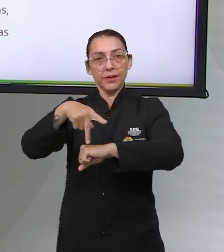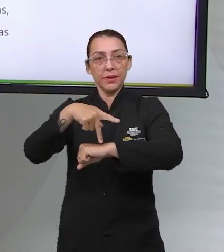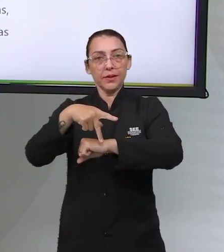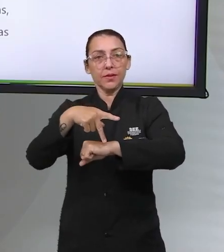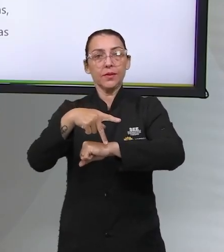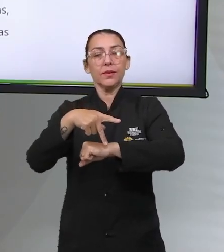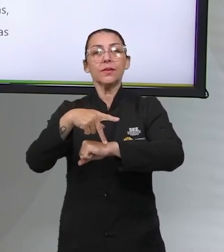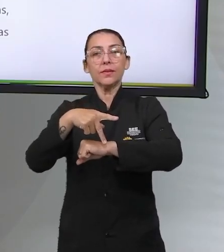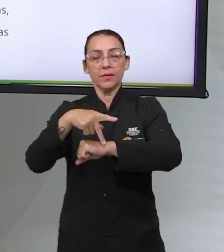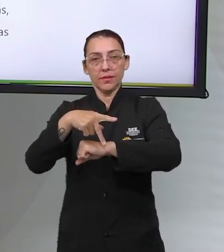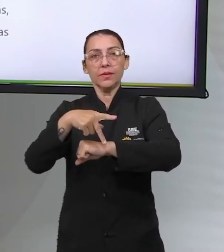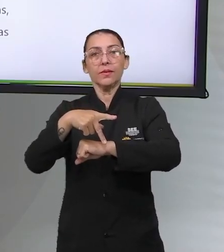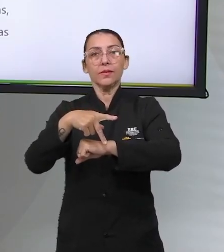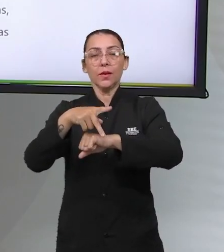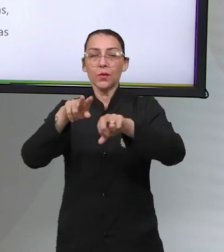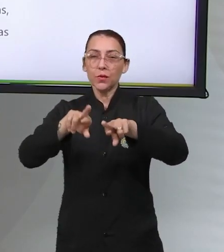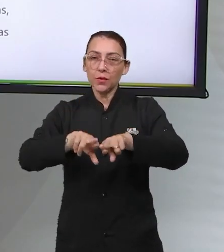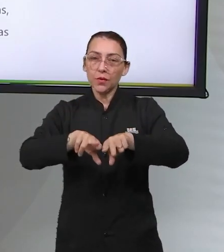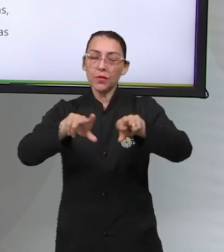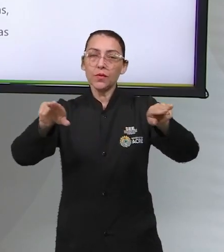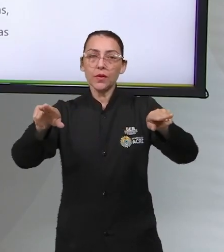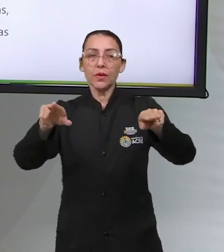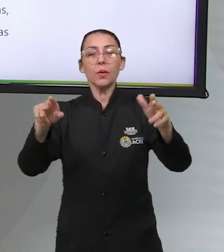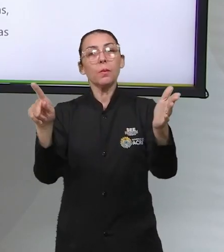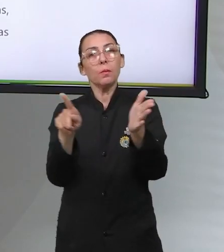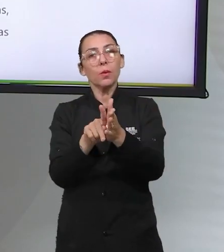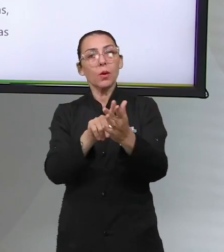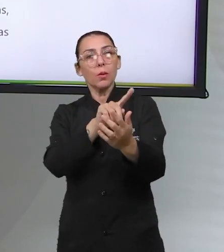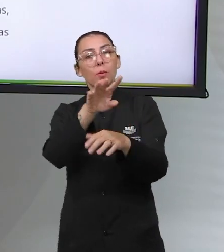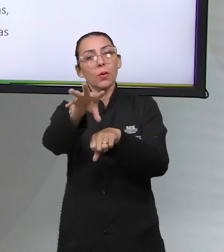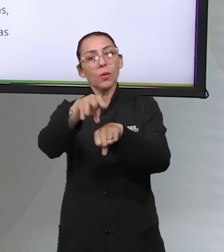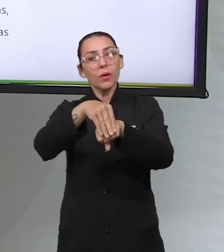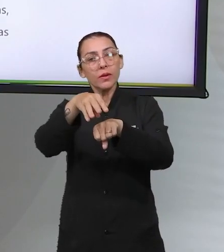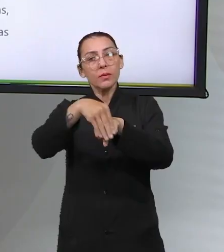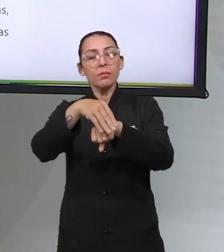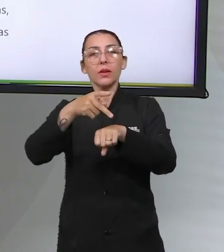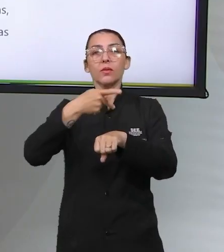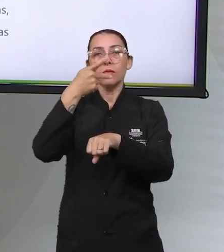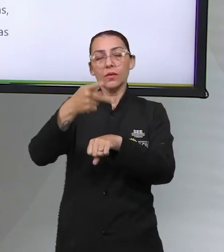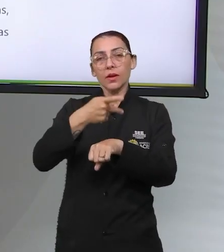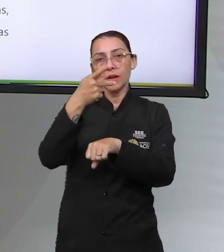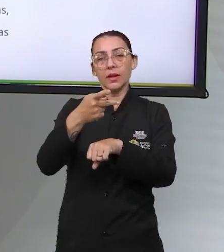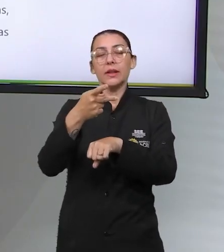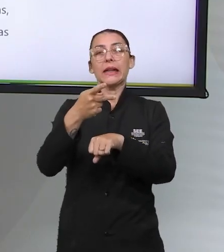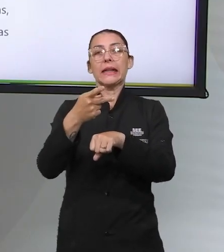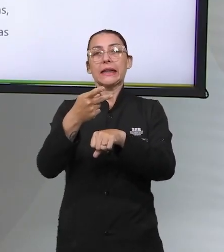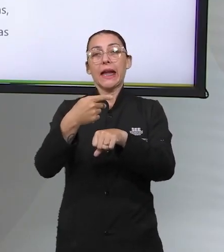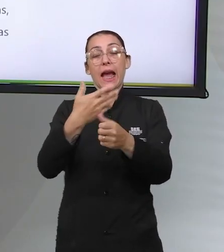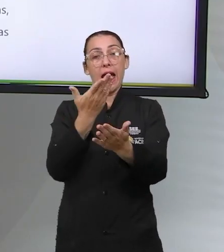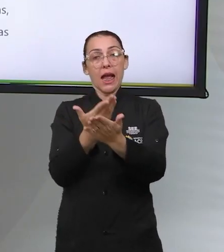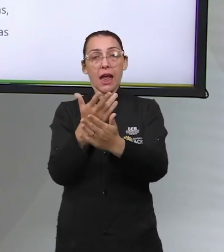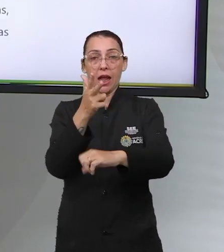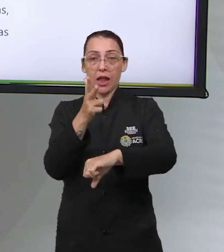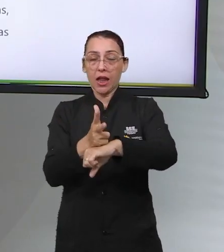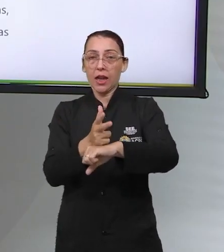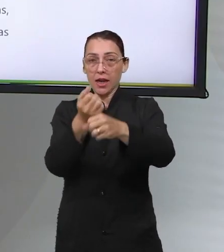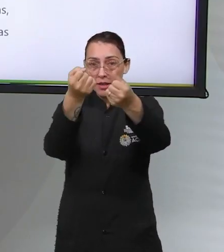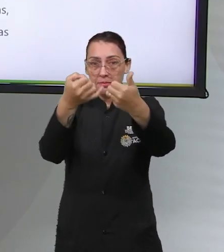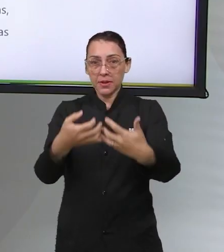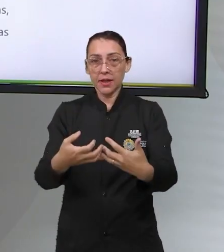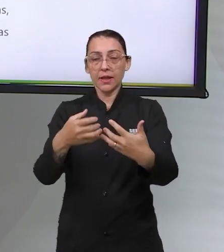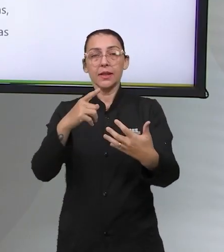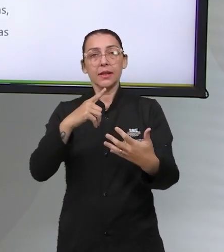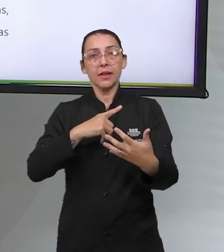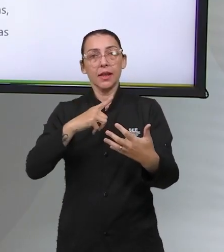muito rico, muito diverso, como o próprio objeto de conhecimento dessa videoaula, ele pondera. Nós temos